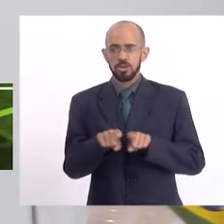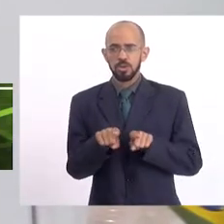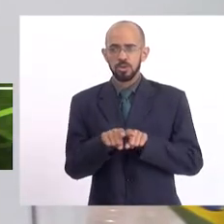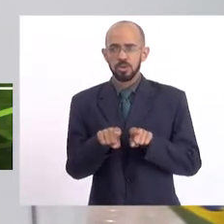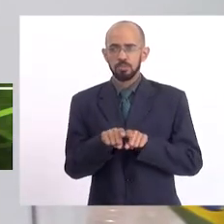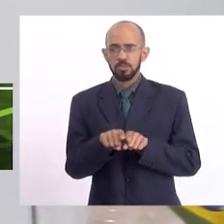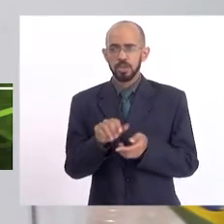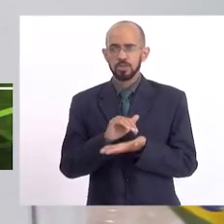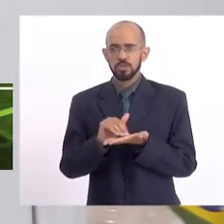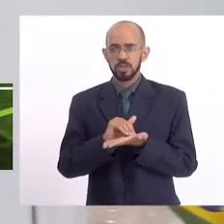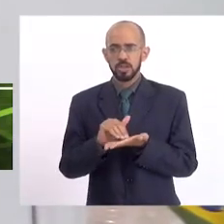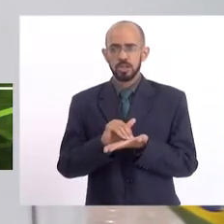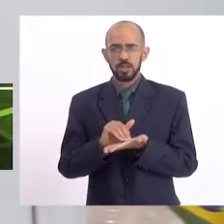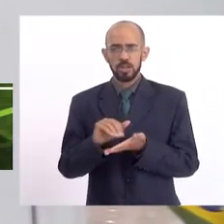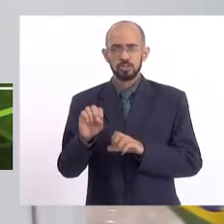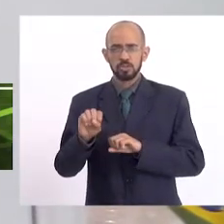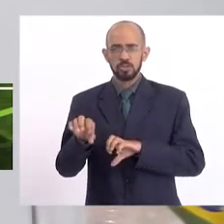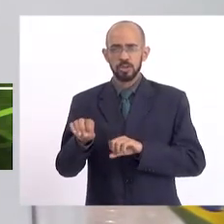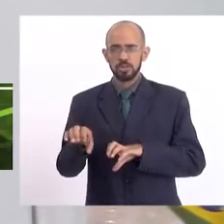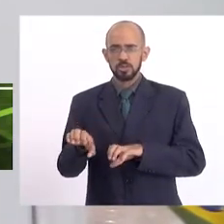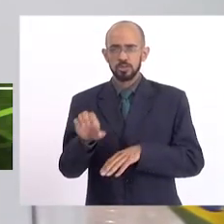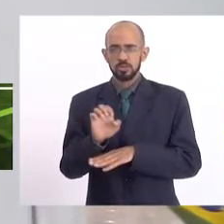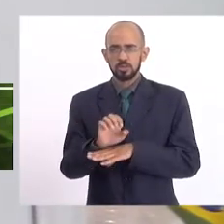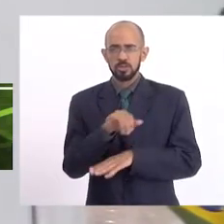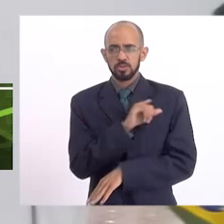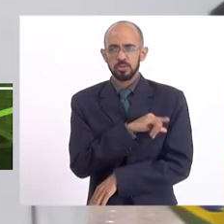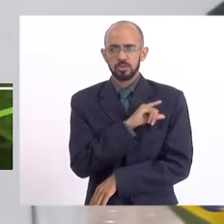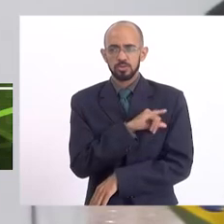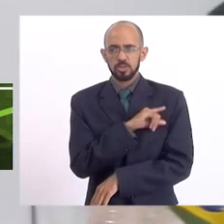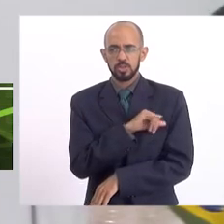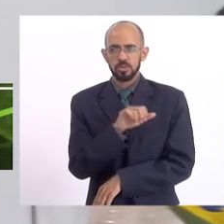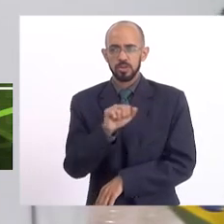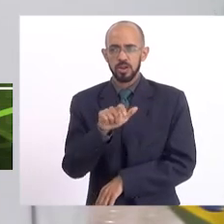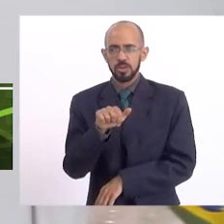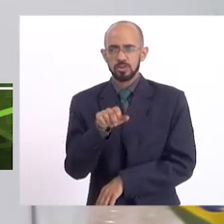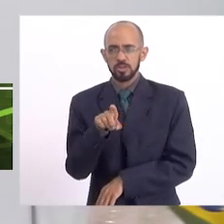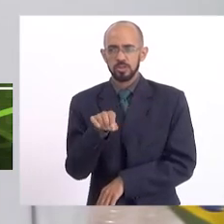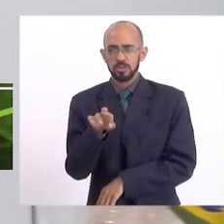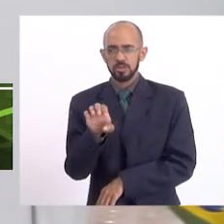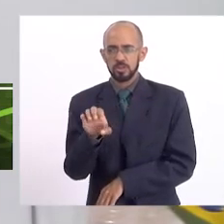secretário de Educação do Estado do Rio de Janeiro, Alexandre Vale.